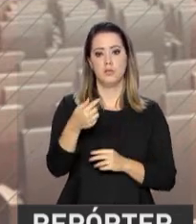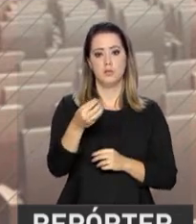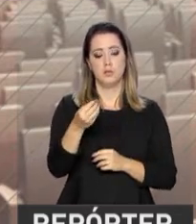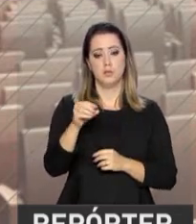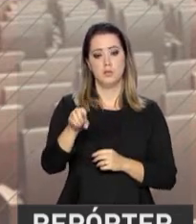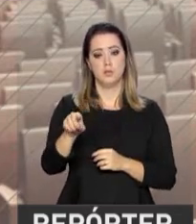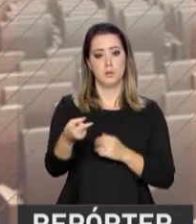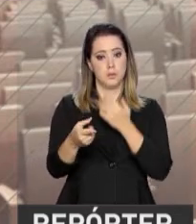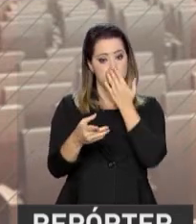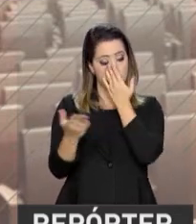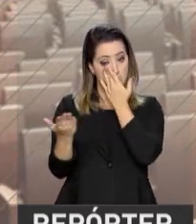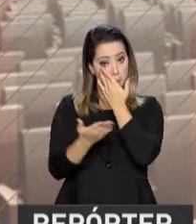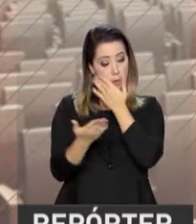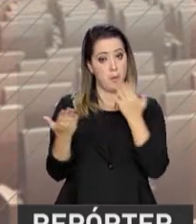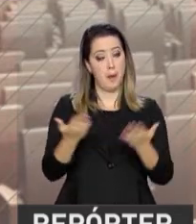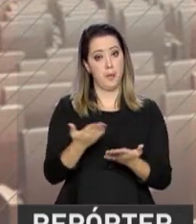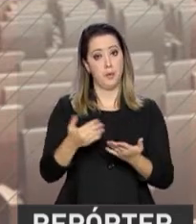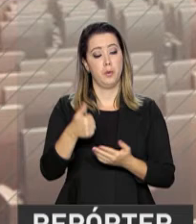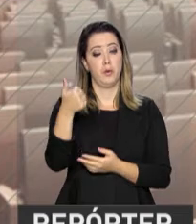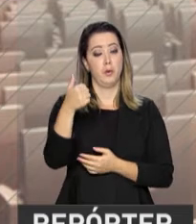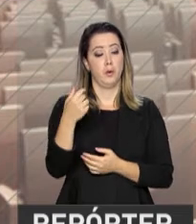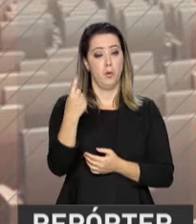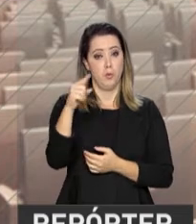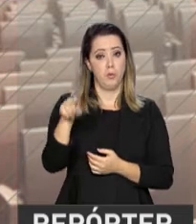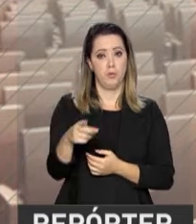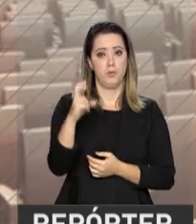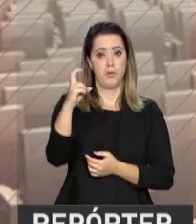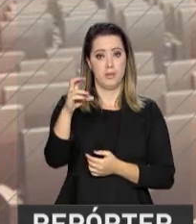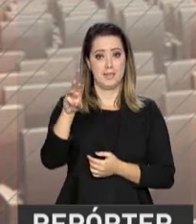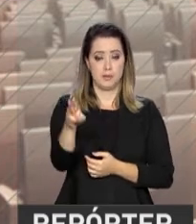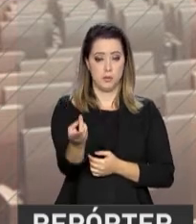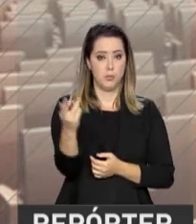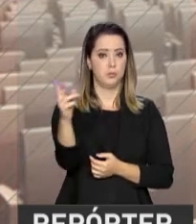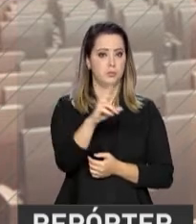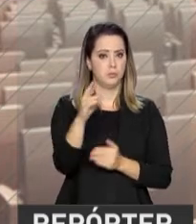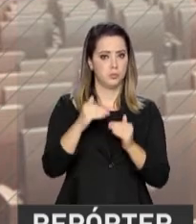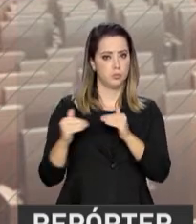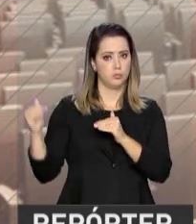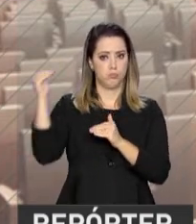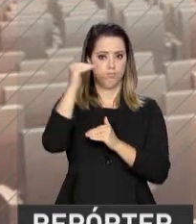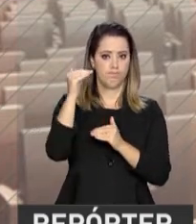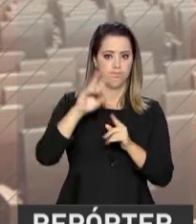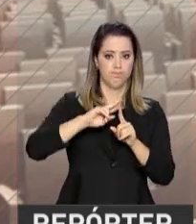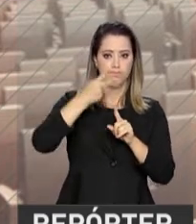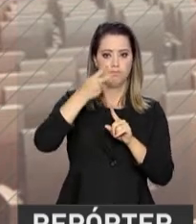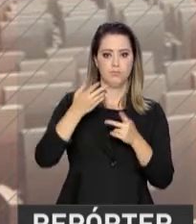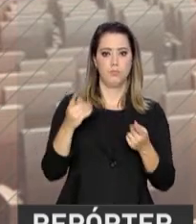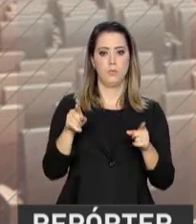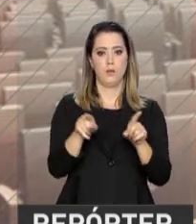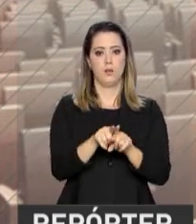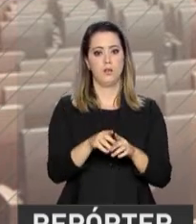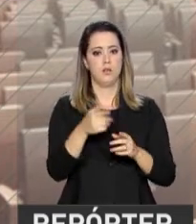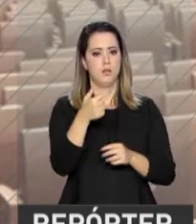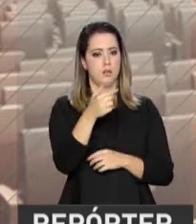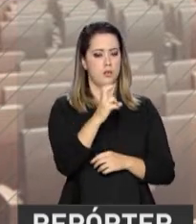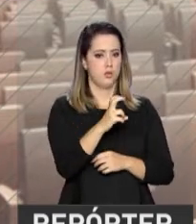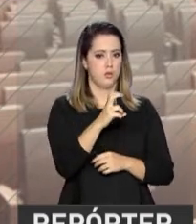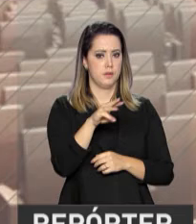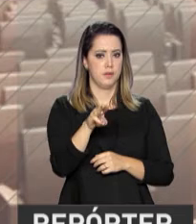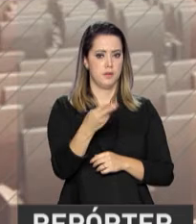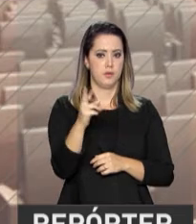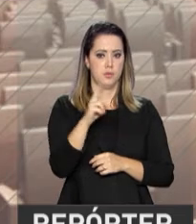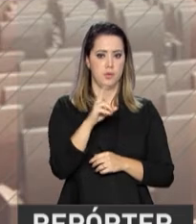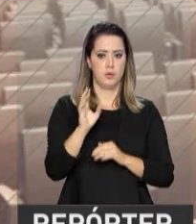e meio de reais para pessoas físicas e microempresas dores de 5 milhões para 7 milhões de reais para